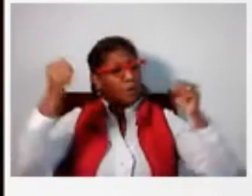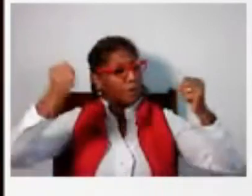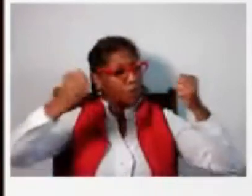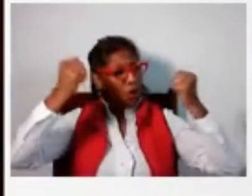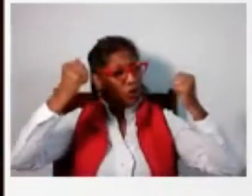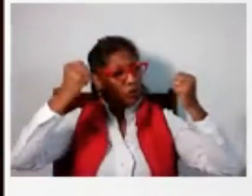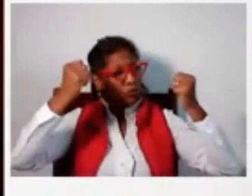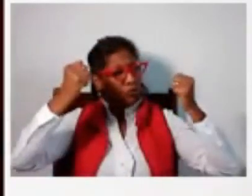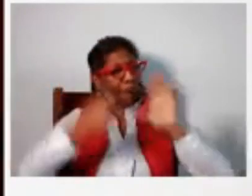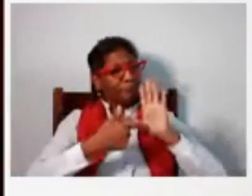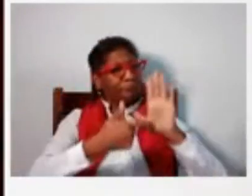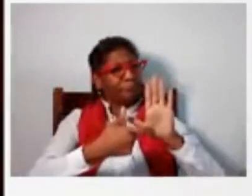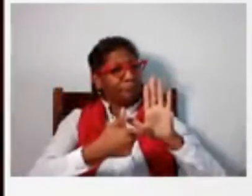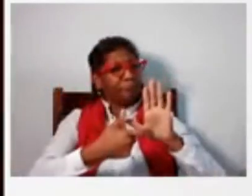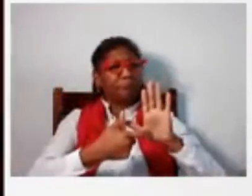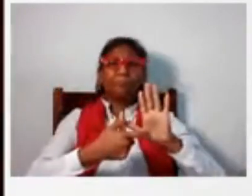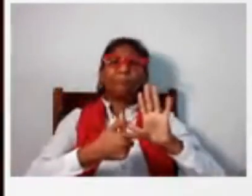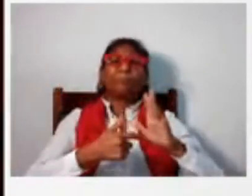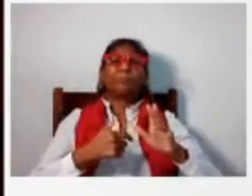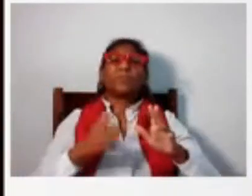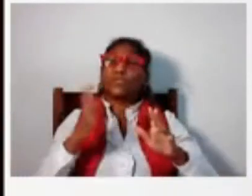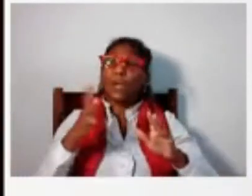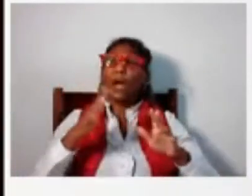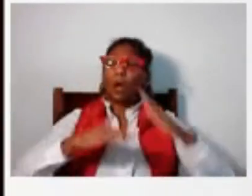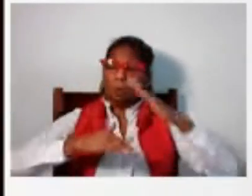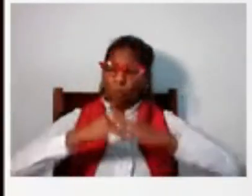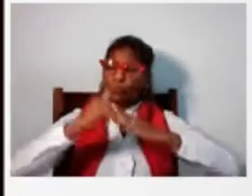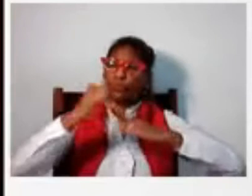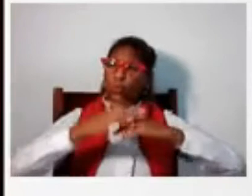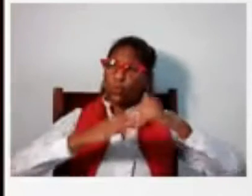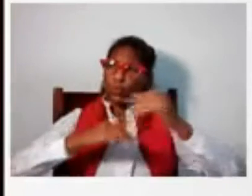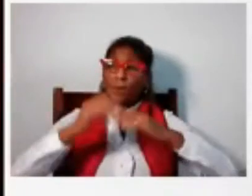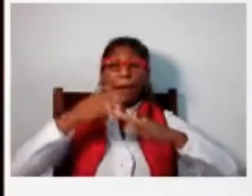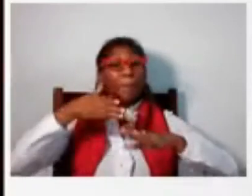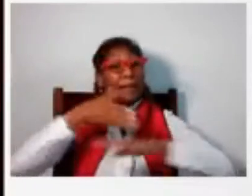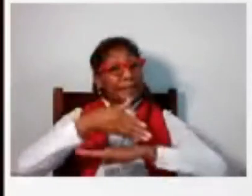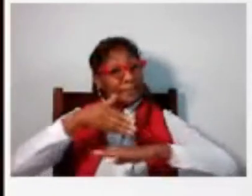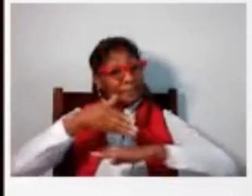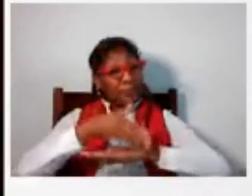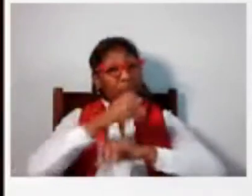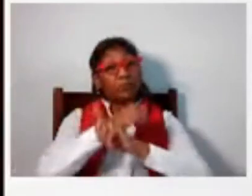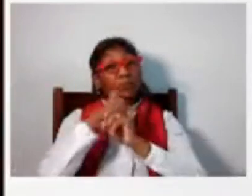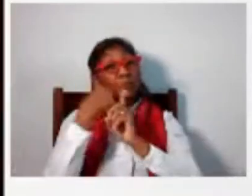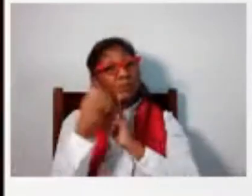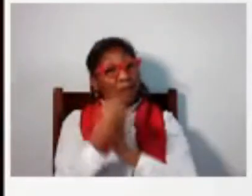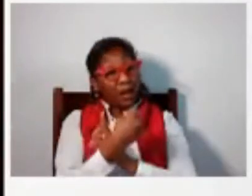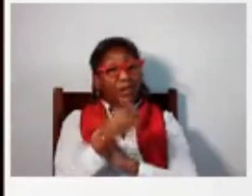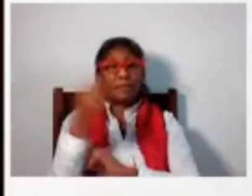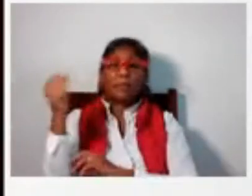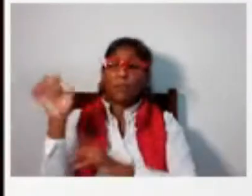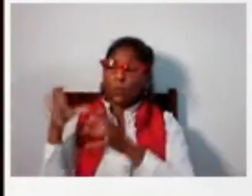ele não é um modelo feito de cima para baixo. Ele já foi construído com a participação da sociedade, tanto de